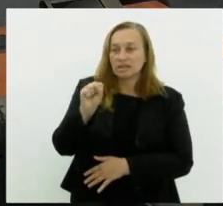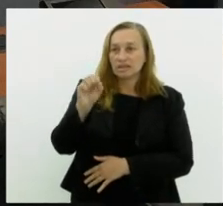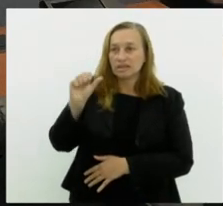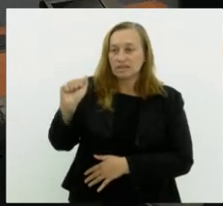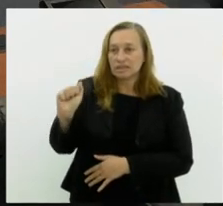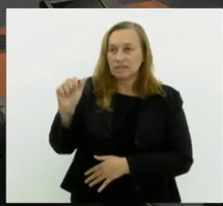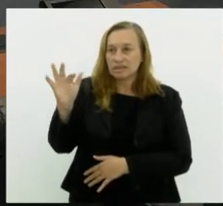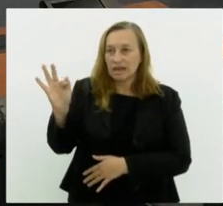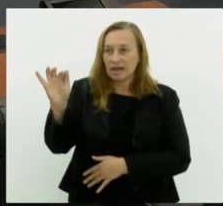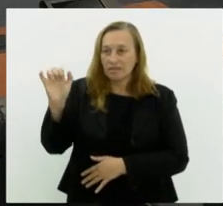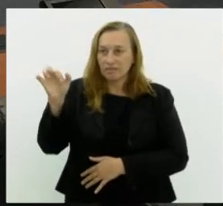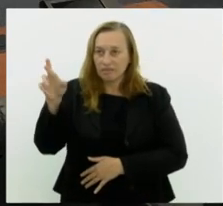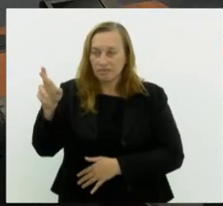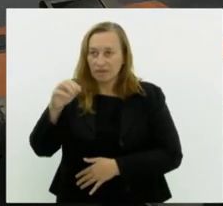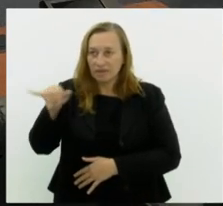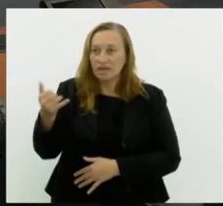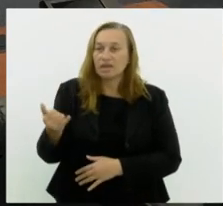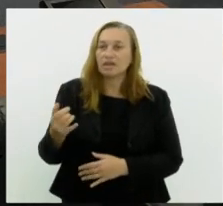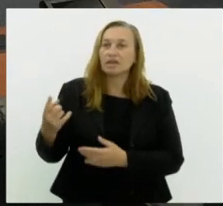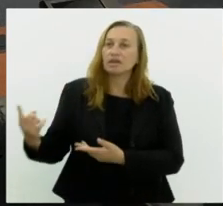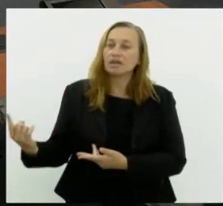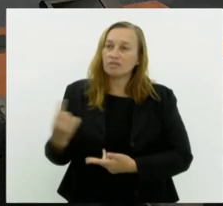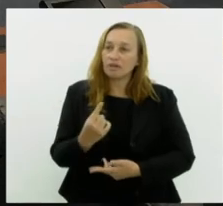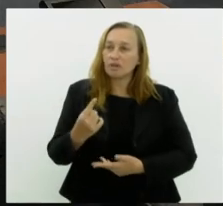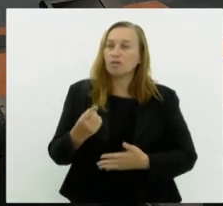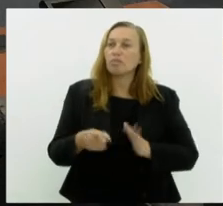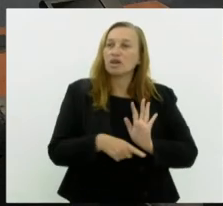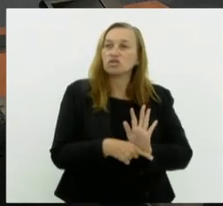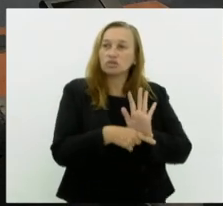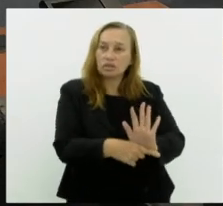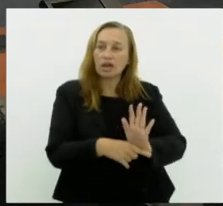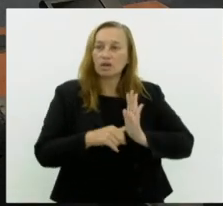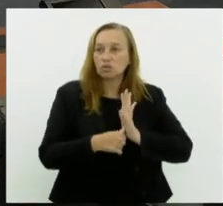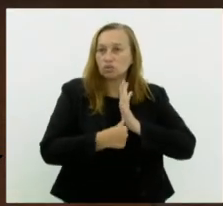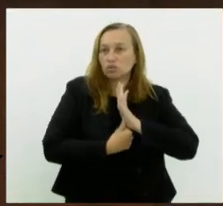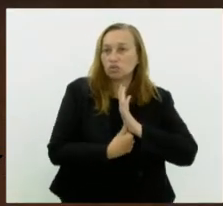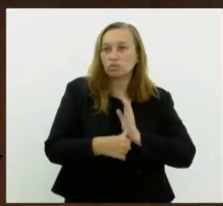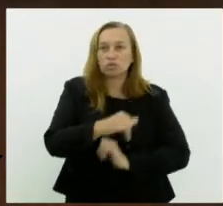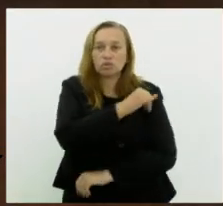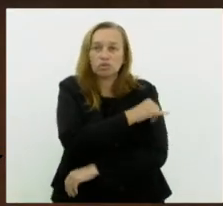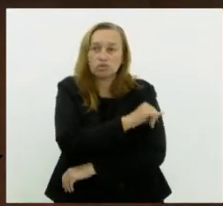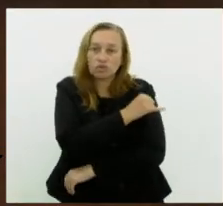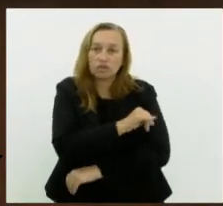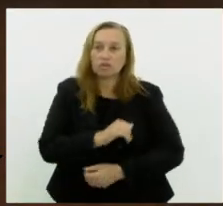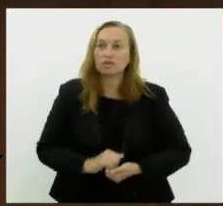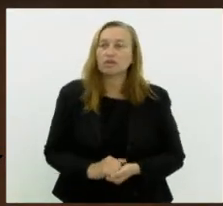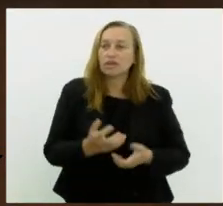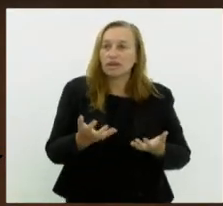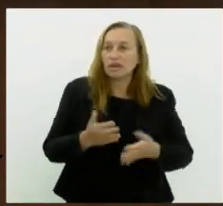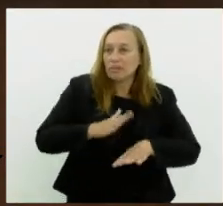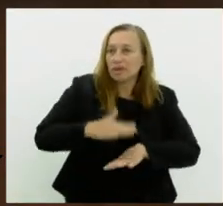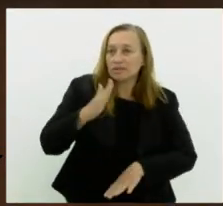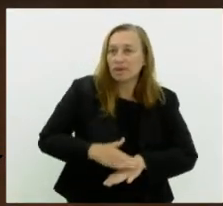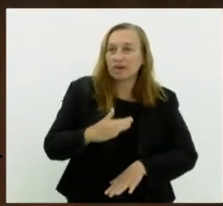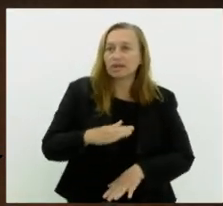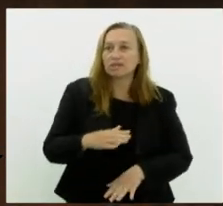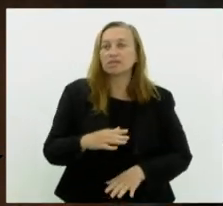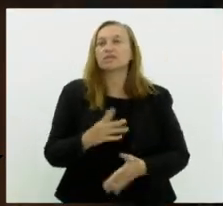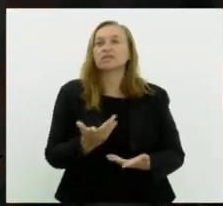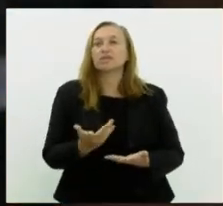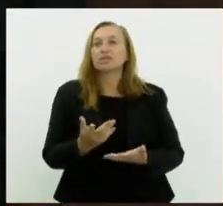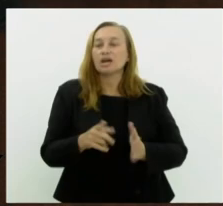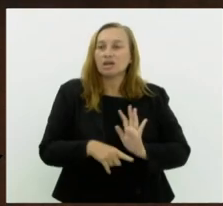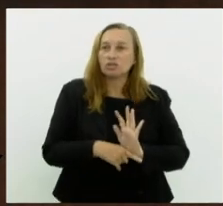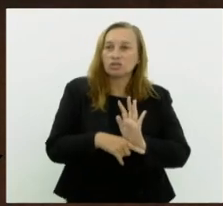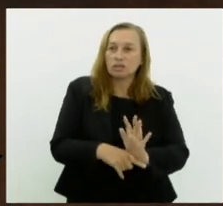ensinar, para ajudar os clubes do Rio de Janeiro, João Celso Moraes, que está aqui presente, uma honra. E a gente quer cada vez mais profissionalizar os clubes brasileiros,